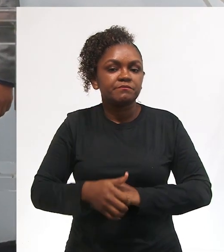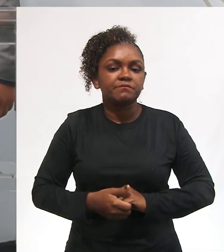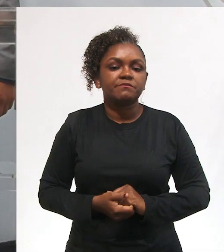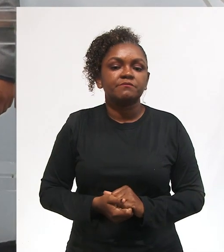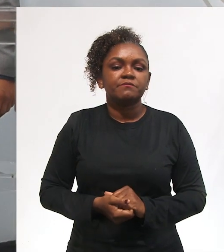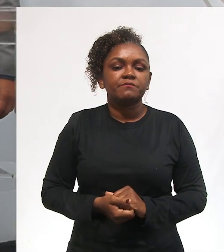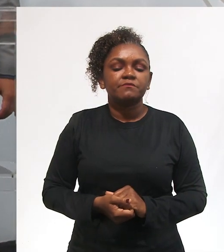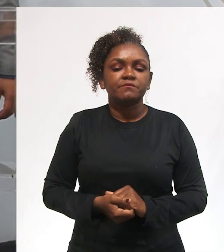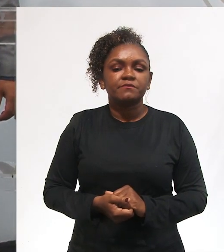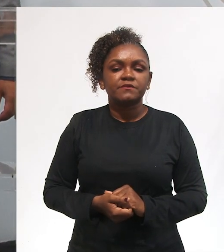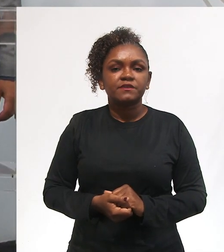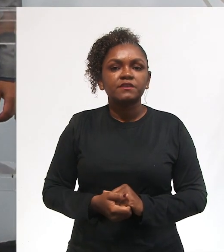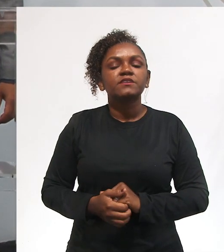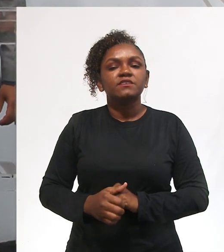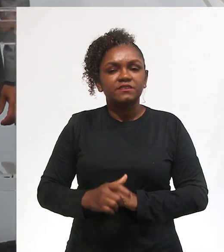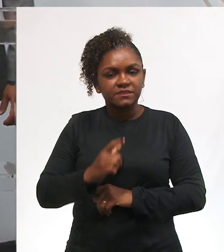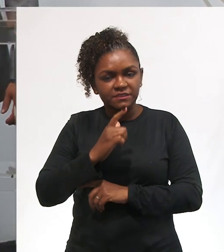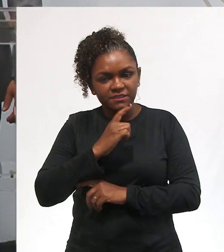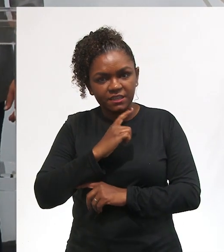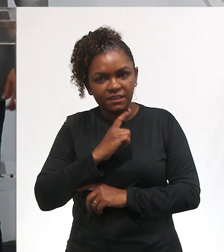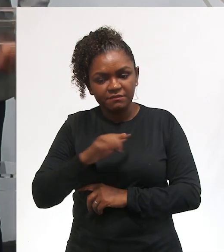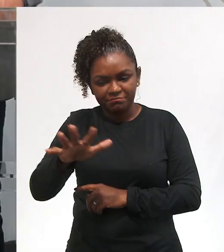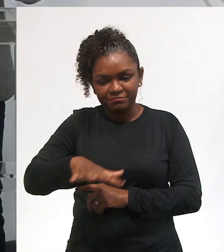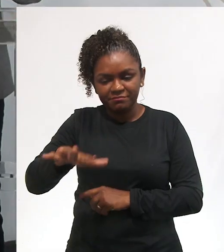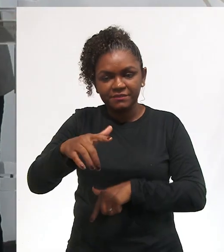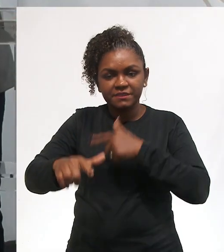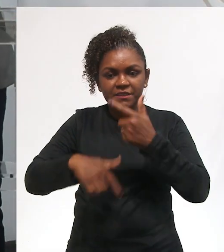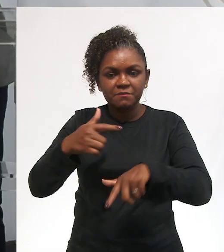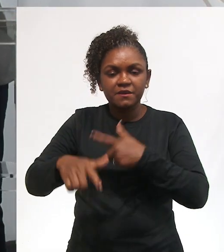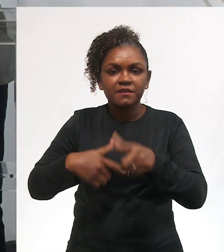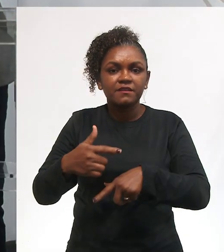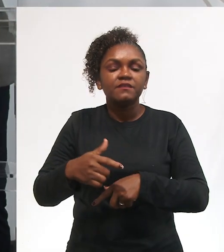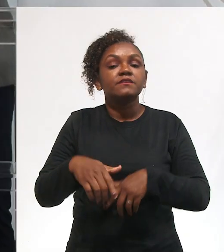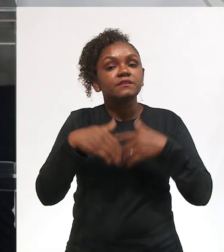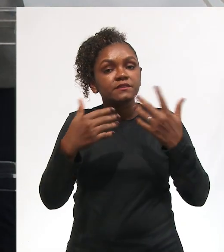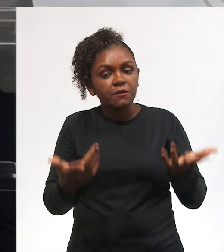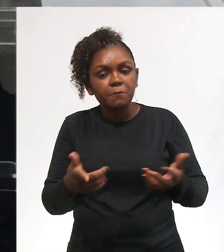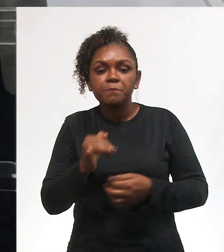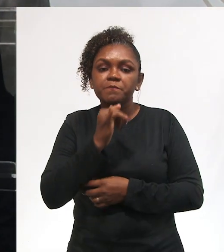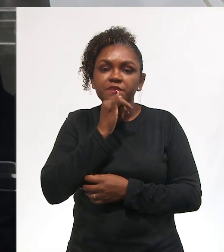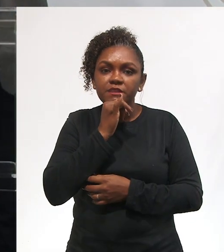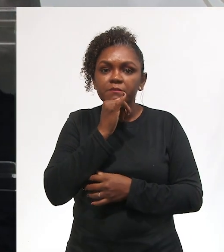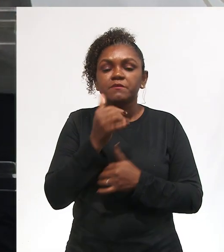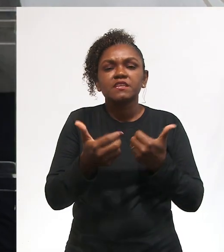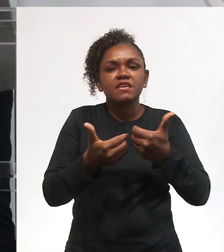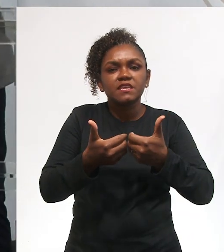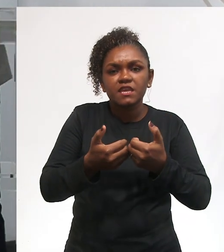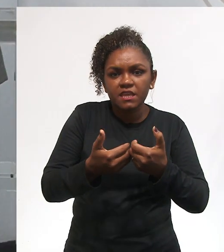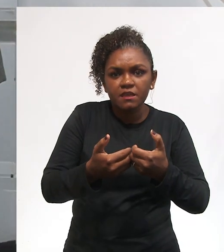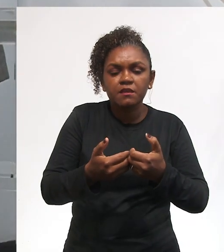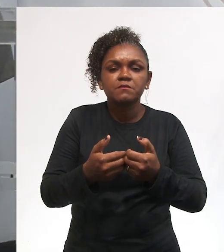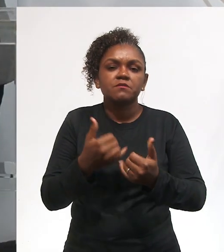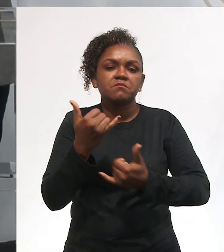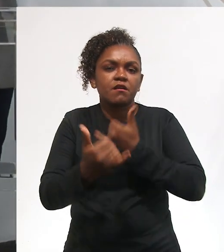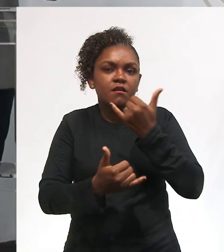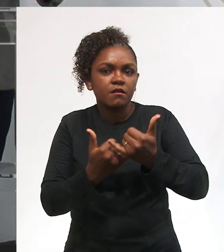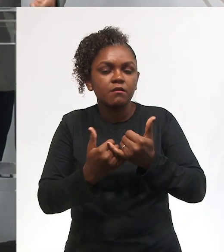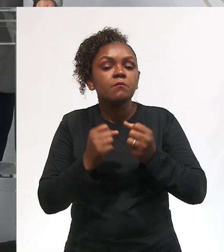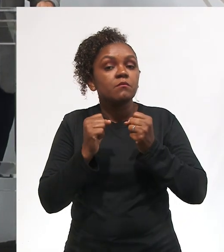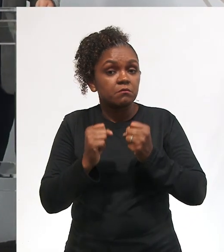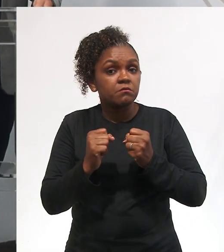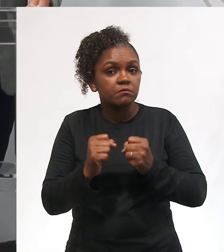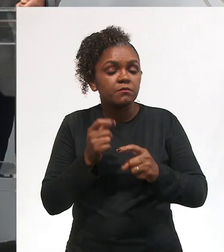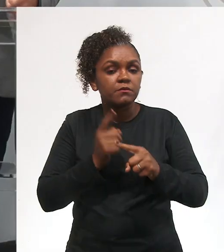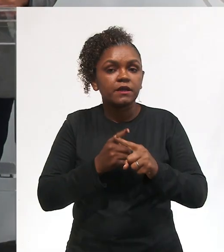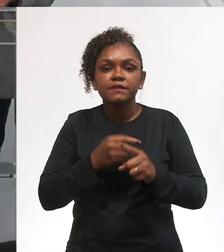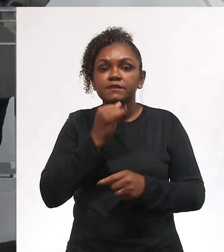no ambiente já de trabalho. Trazer gamificação de, ganha ponto disso, ganha ponto daquilo, né? Um exemplo,